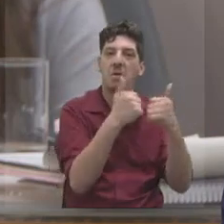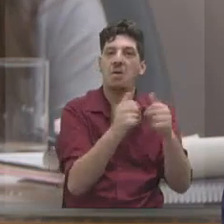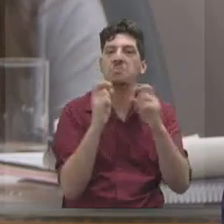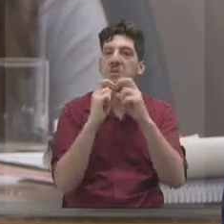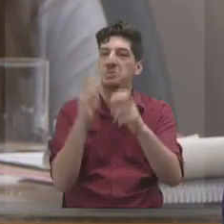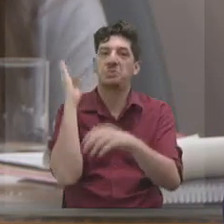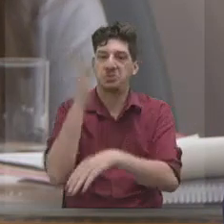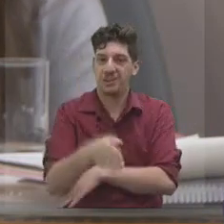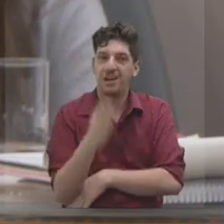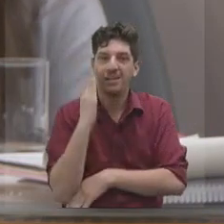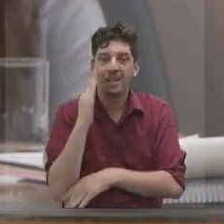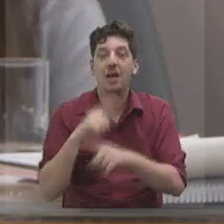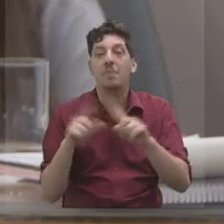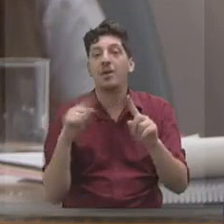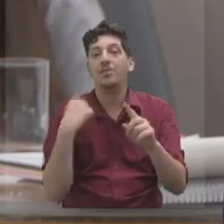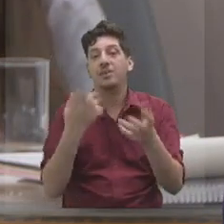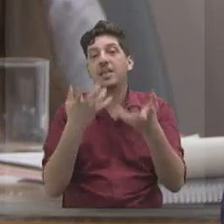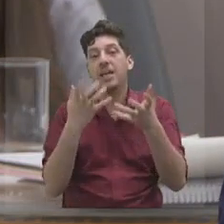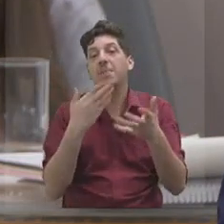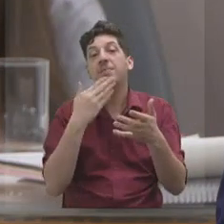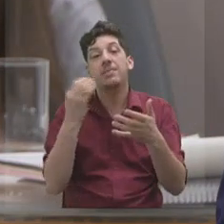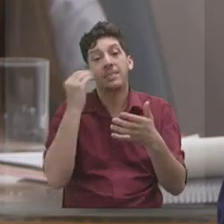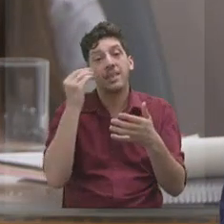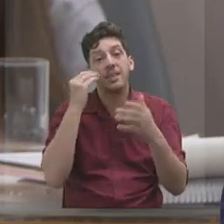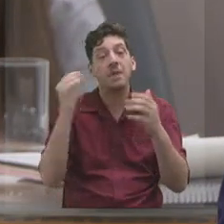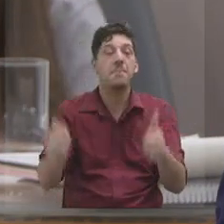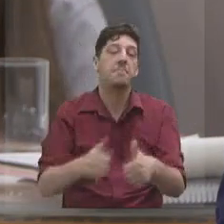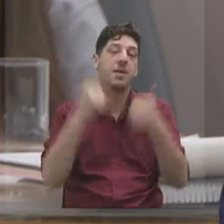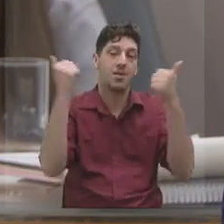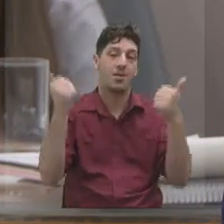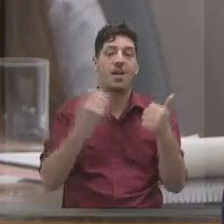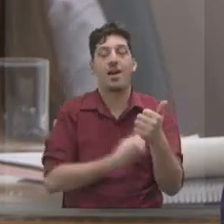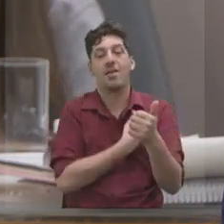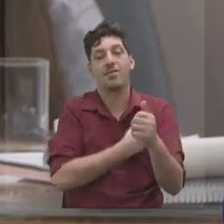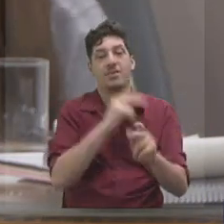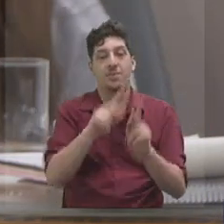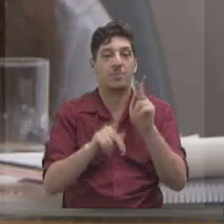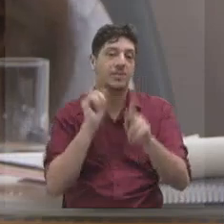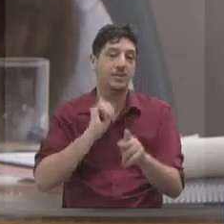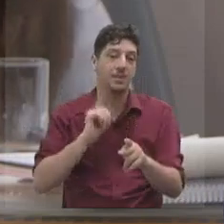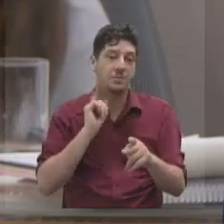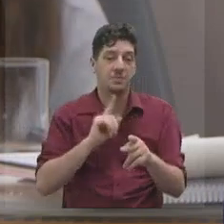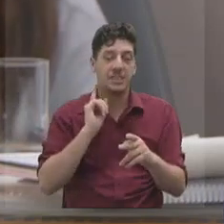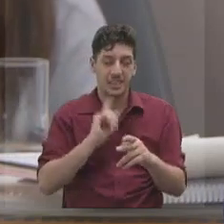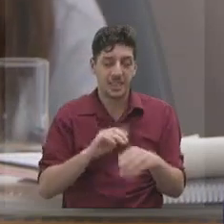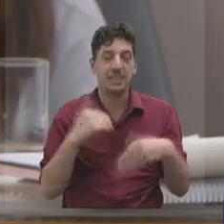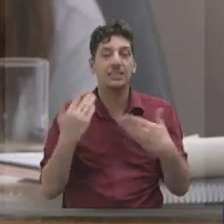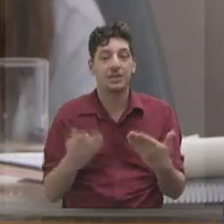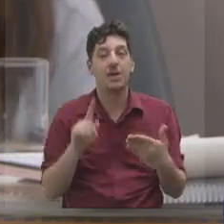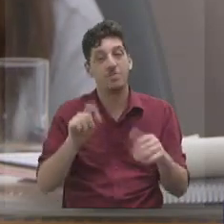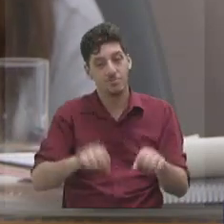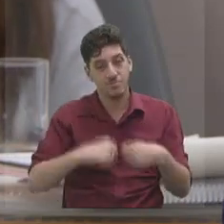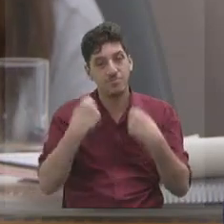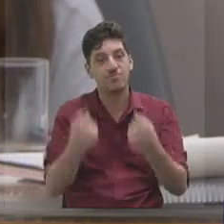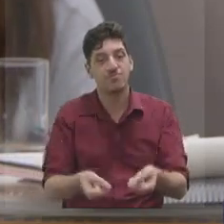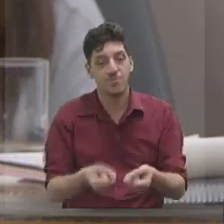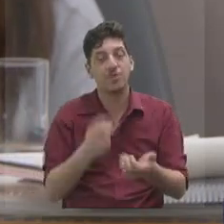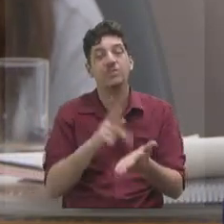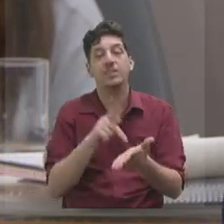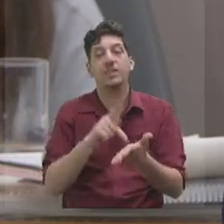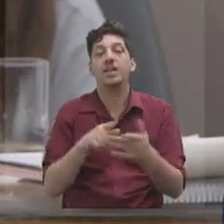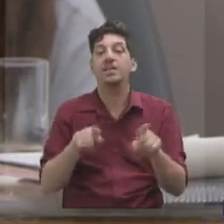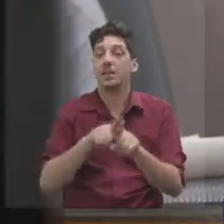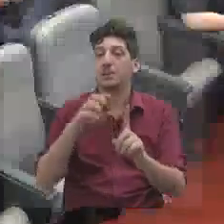melhorar né a vida desses milhões de mineiros que circulam diariamente na região metropolitana Então esse é um esforço grande uma grande prioridade